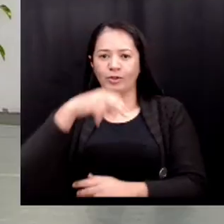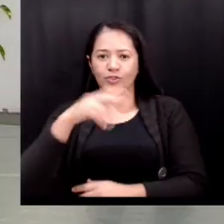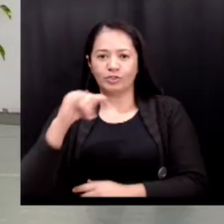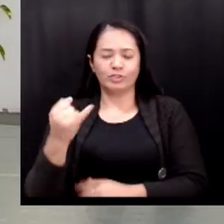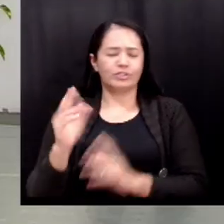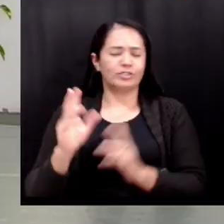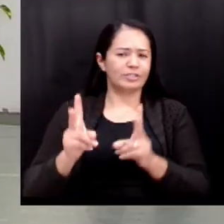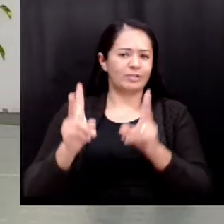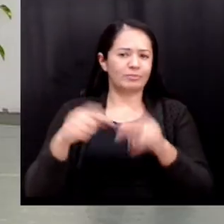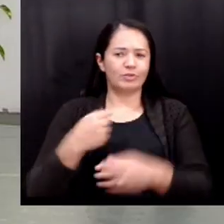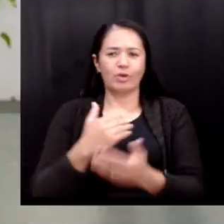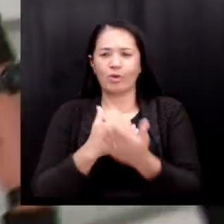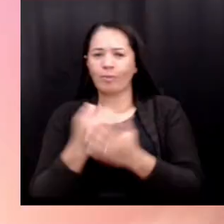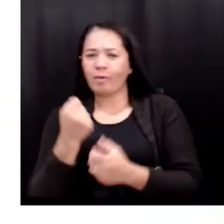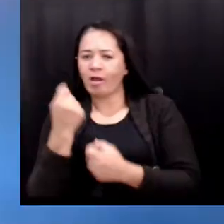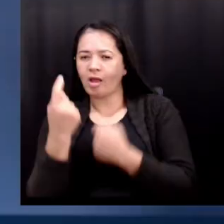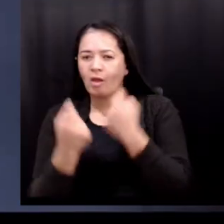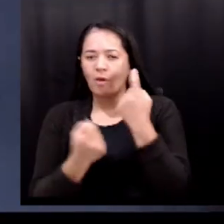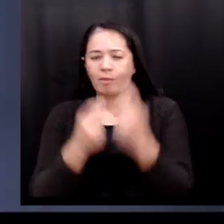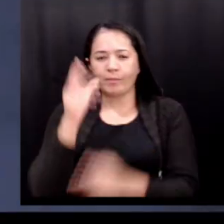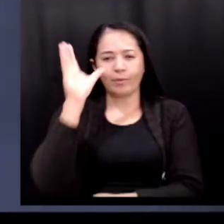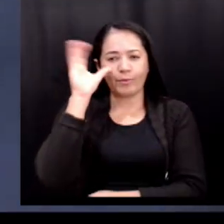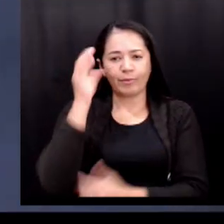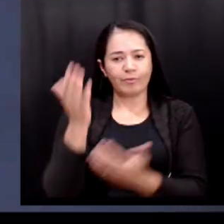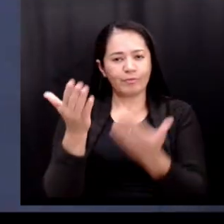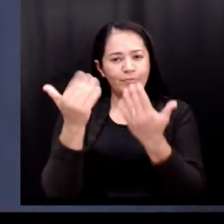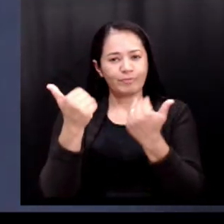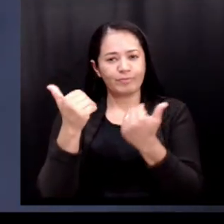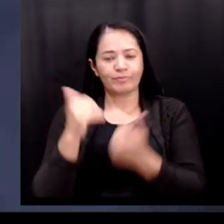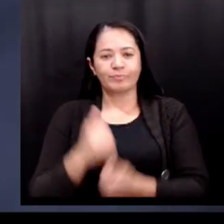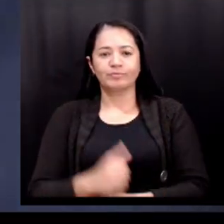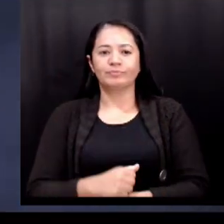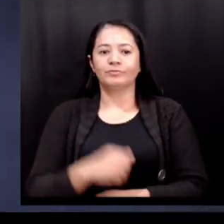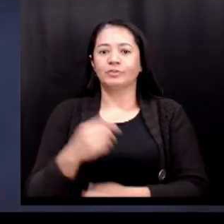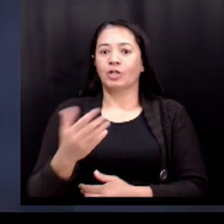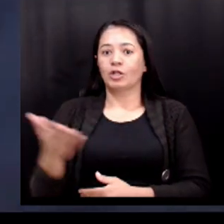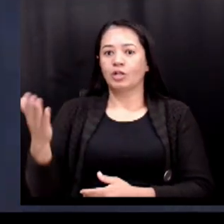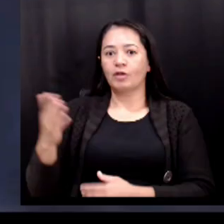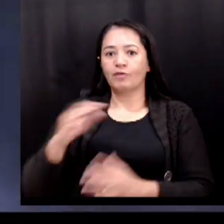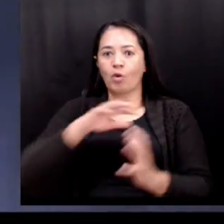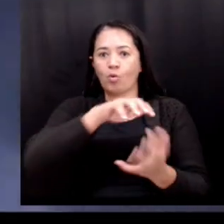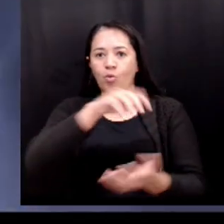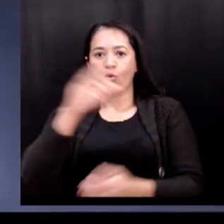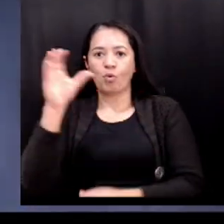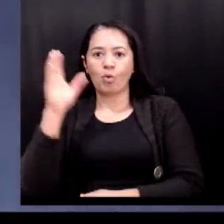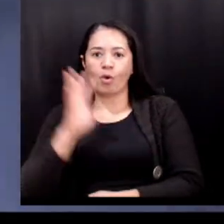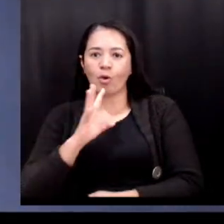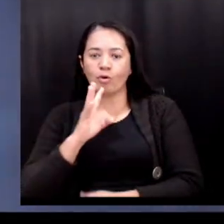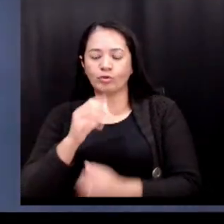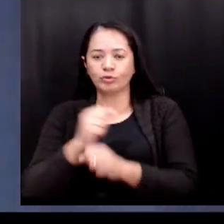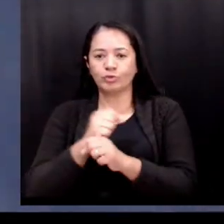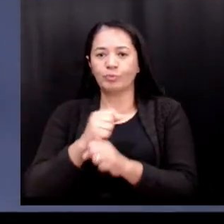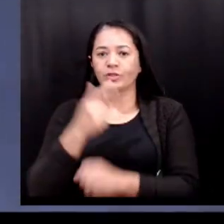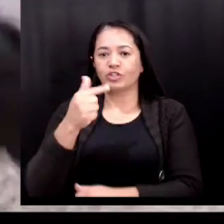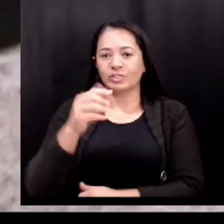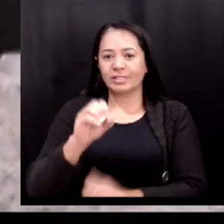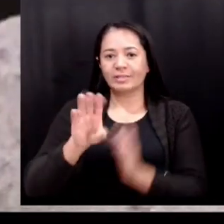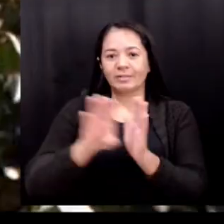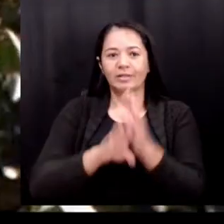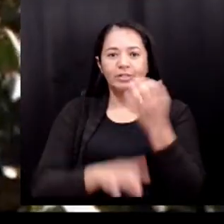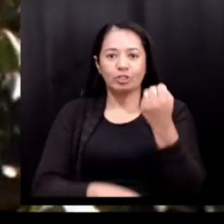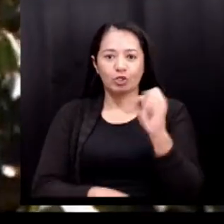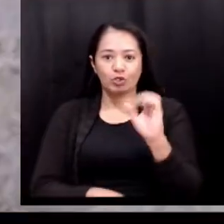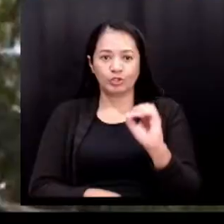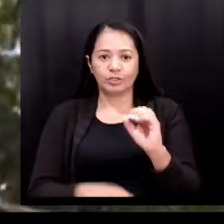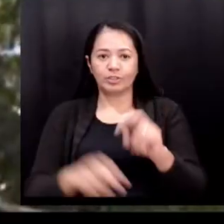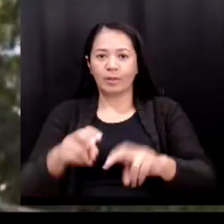algumas curiosidades, vamos conferir. O ninjutsu ficou mundialmente conhecido nas décadas de 70 e 80 graças aos filmes